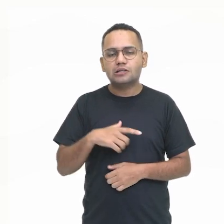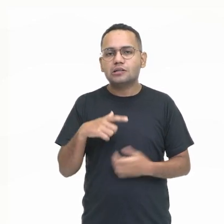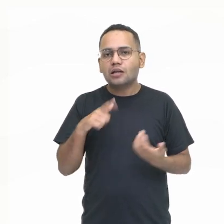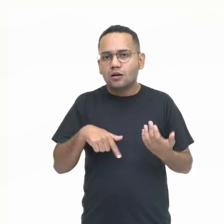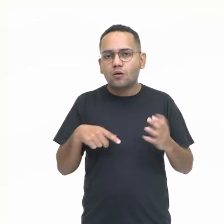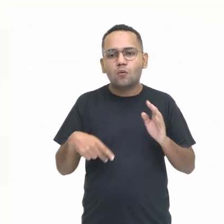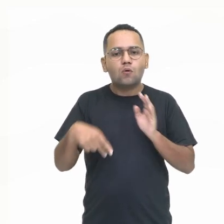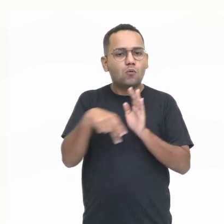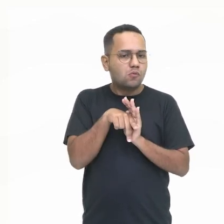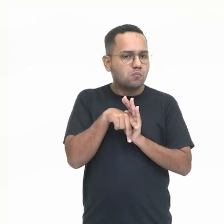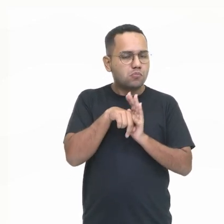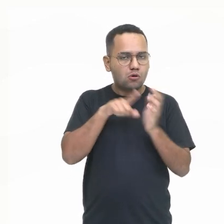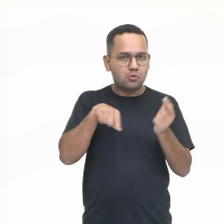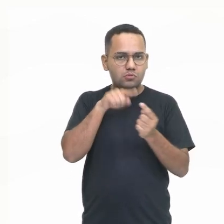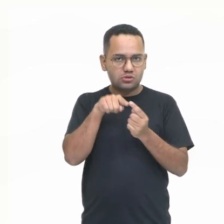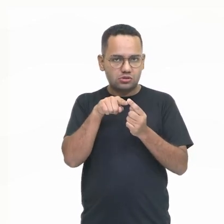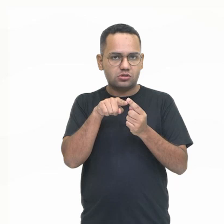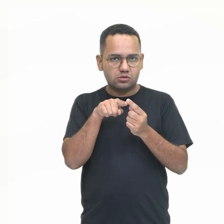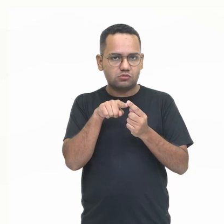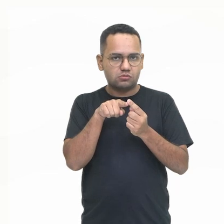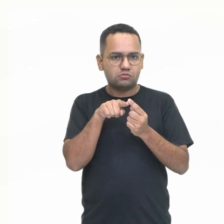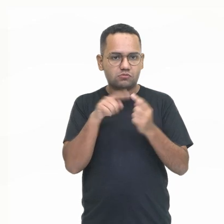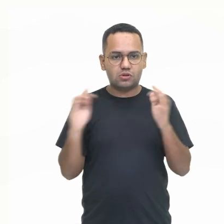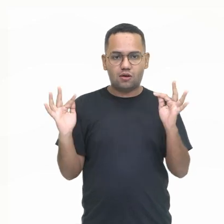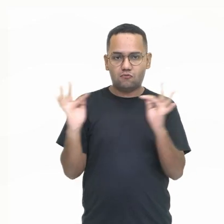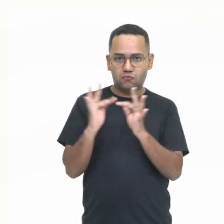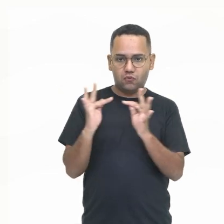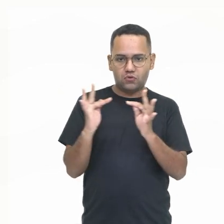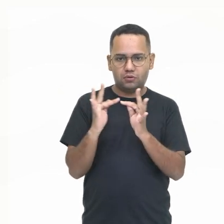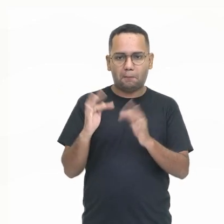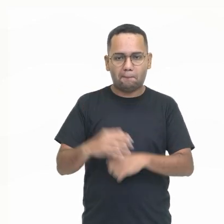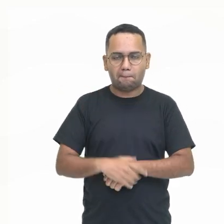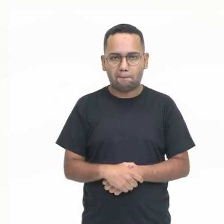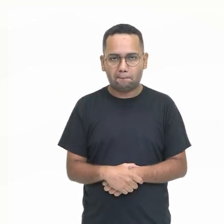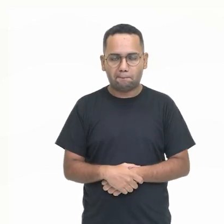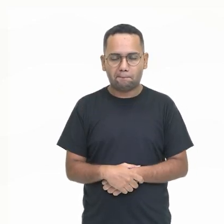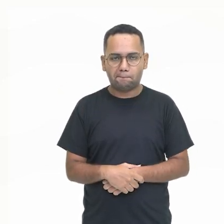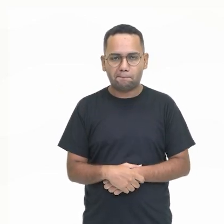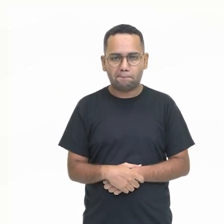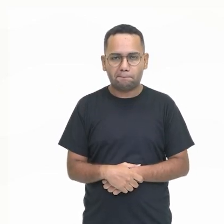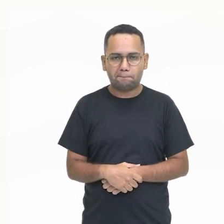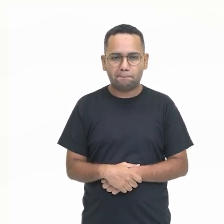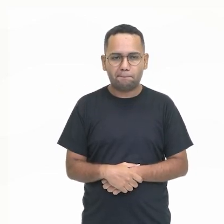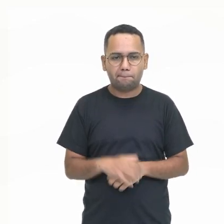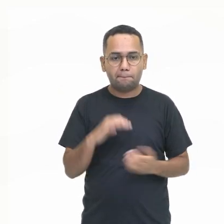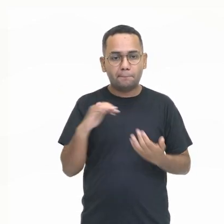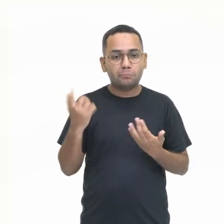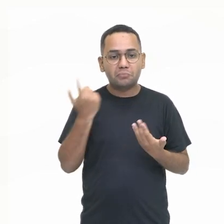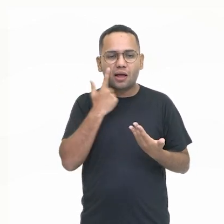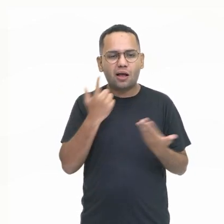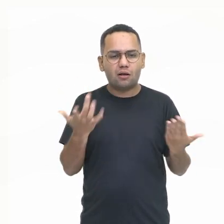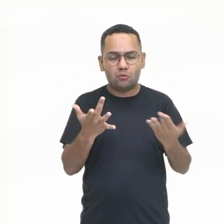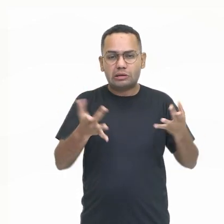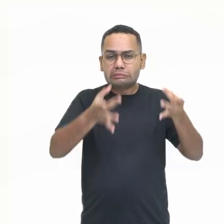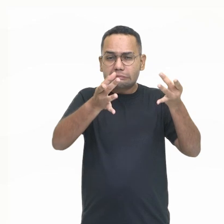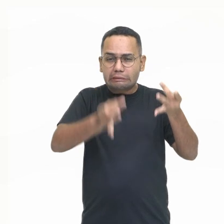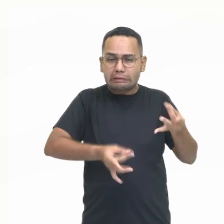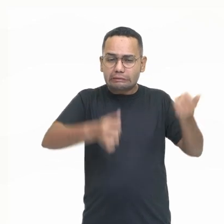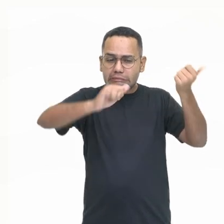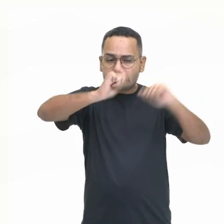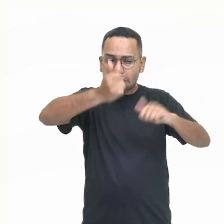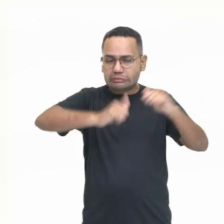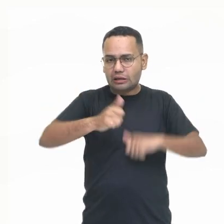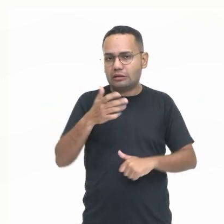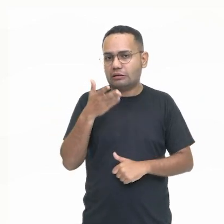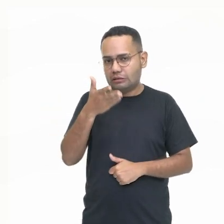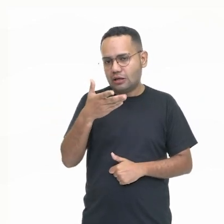veja só o que nós temos aqui, ó. Temos aqui, ó, uma situação mais analítica falando do